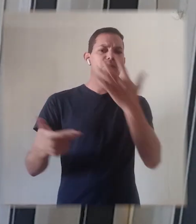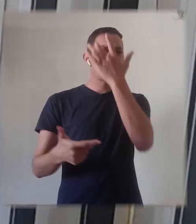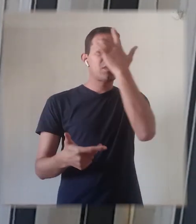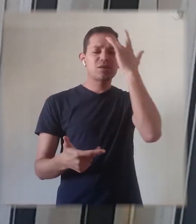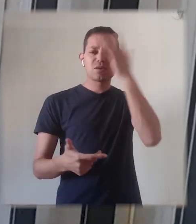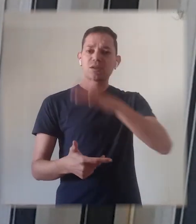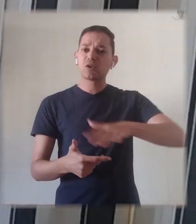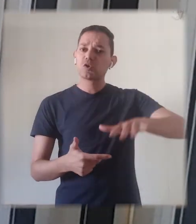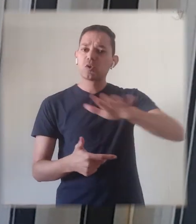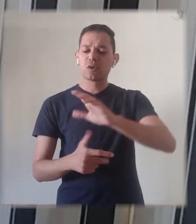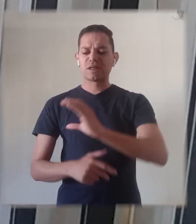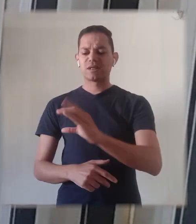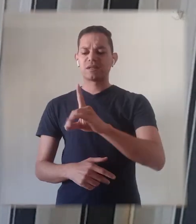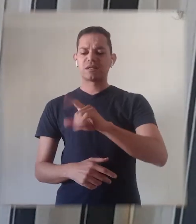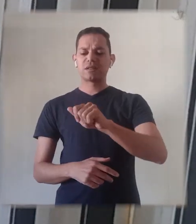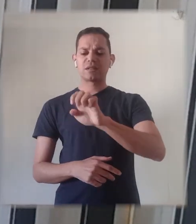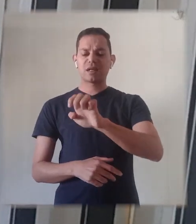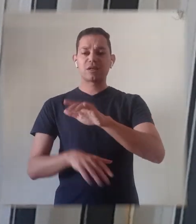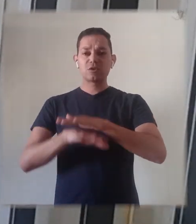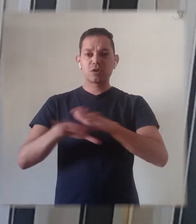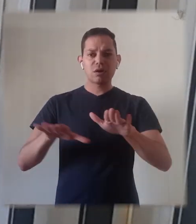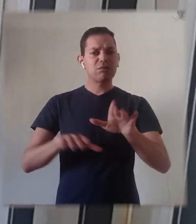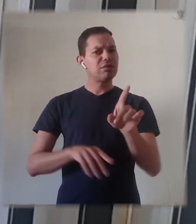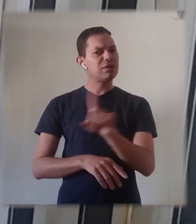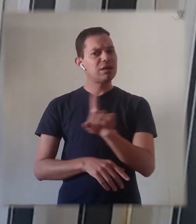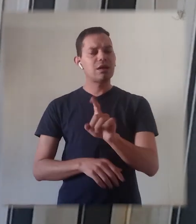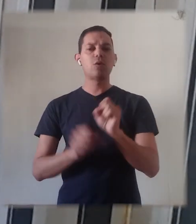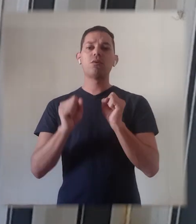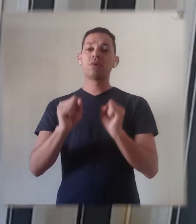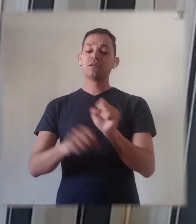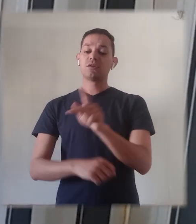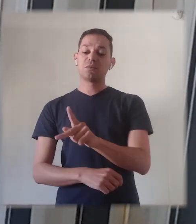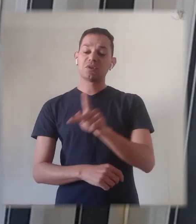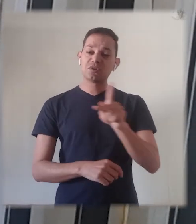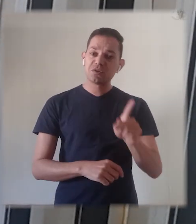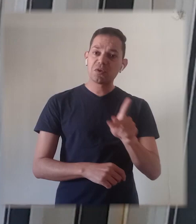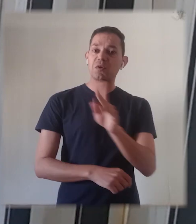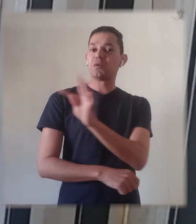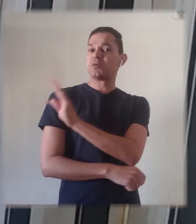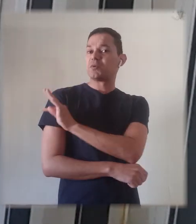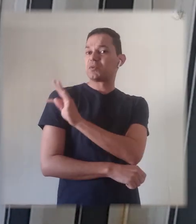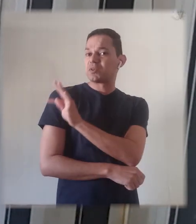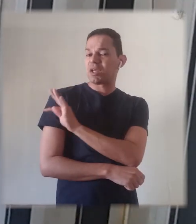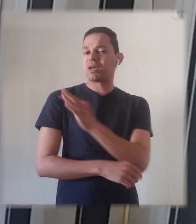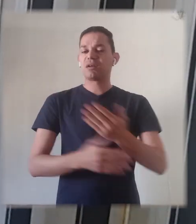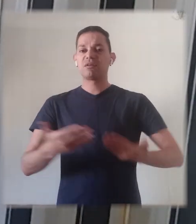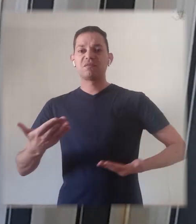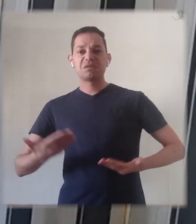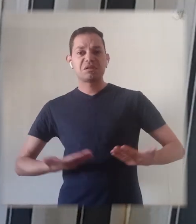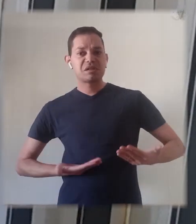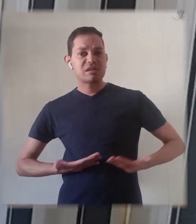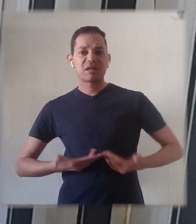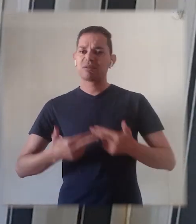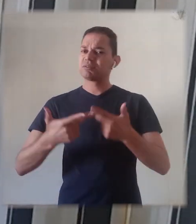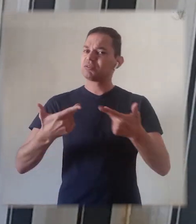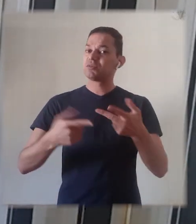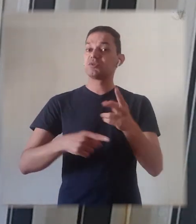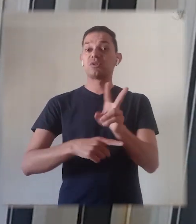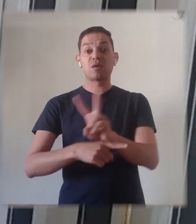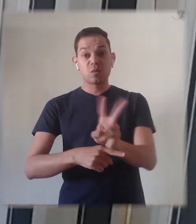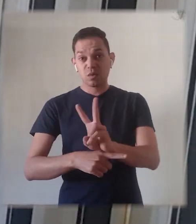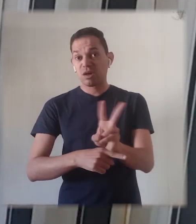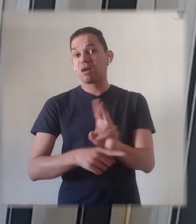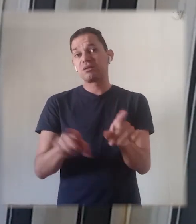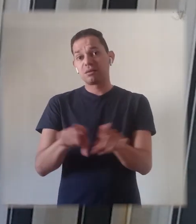várias pessoas, não é necessariamente a SEDAI, mas pode ser um professor, pode ser um técnico da biblioteca, do laboratório, pode ser